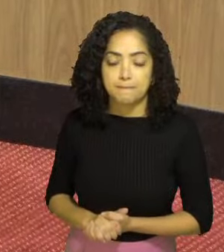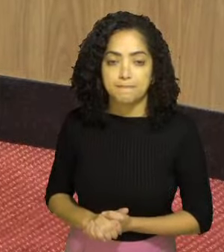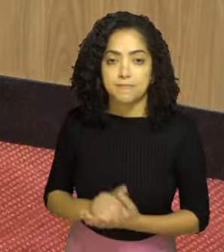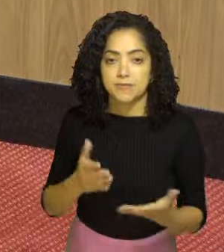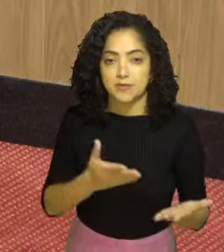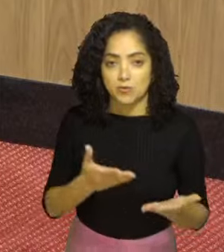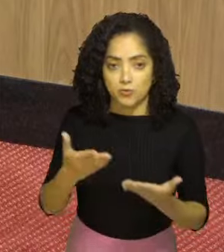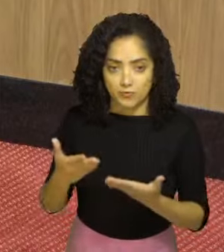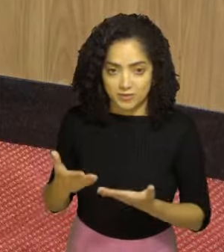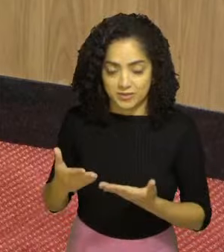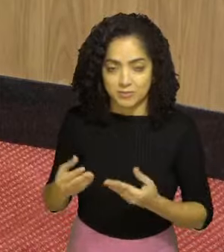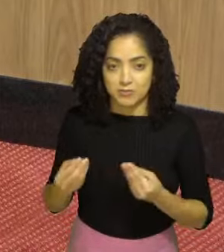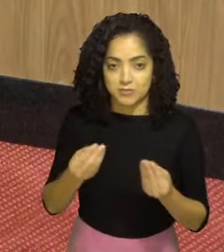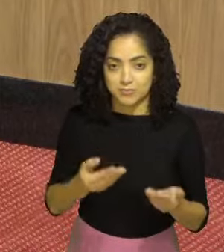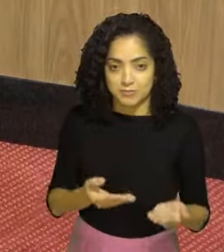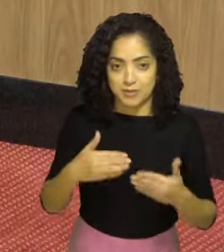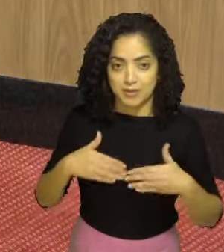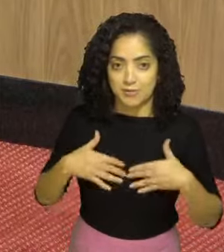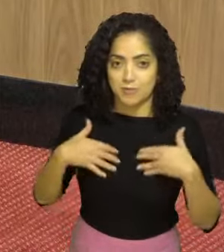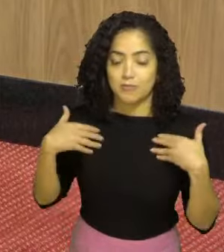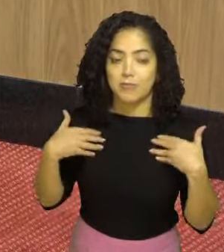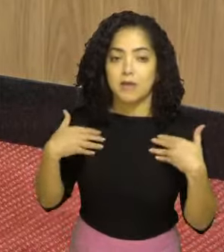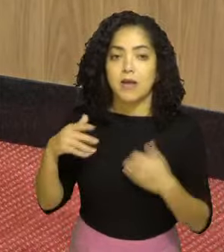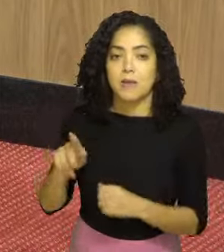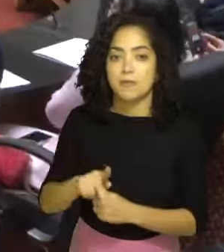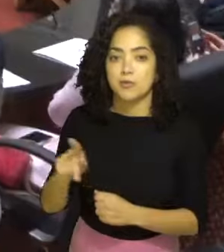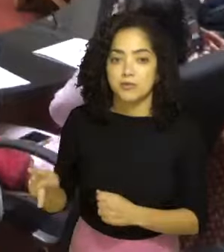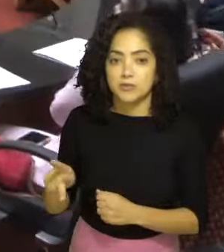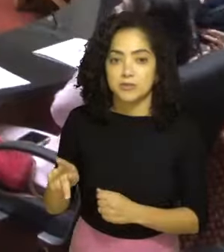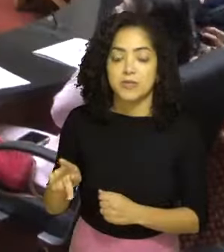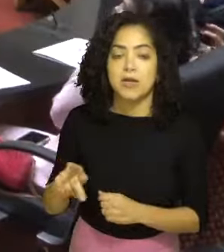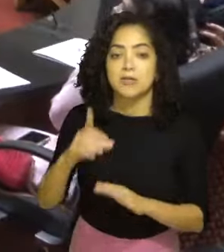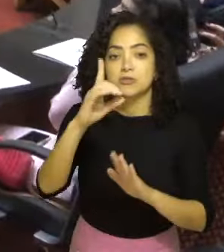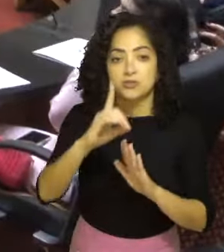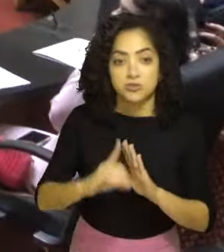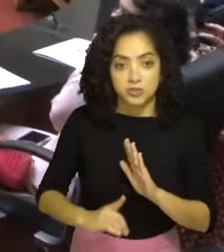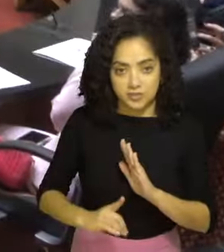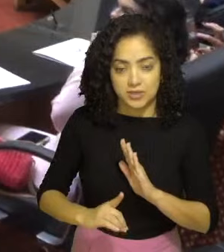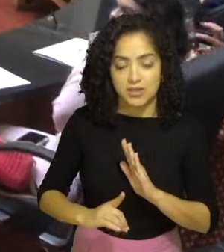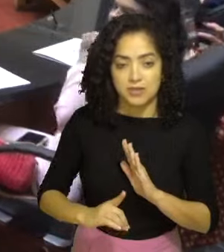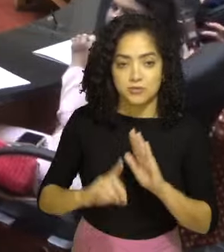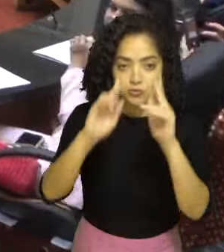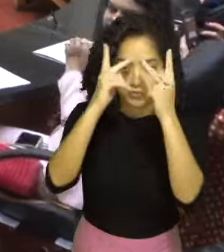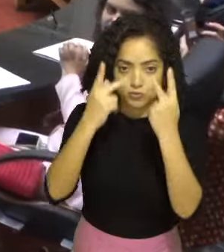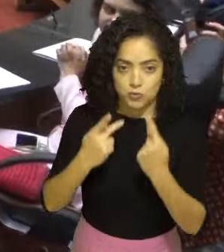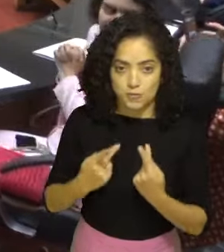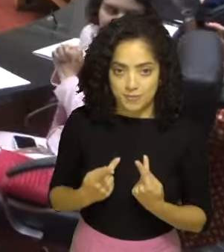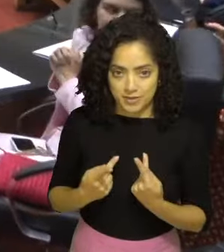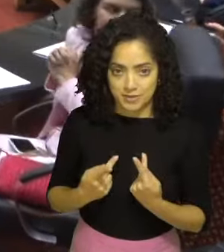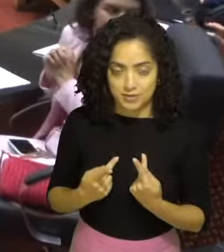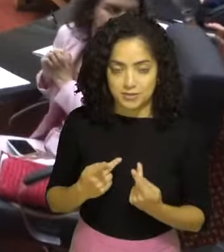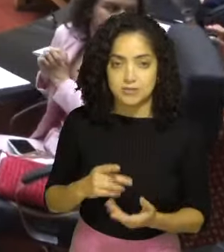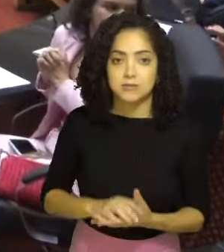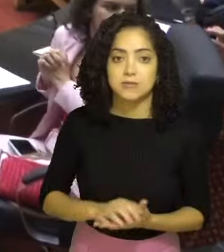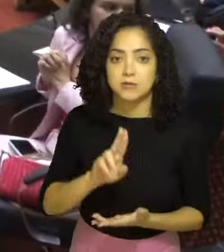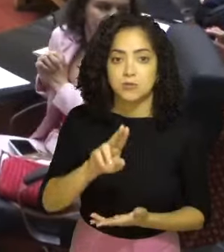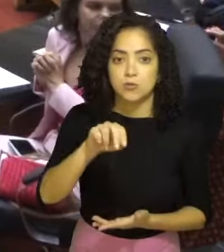Convidamos para receber a homenagem a professora titular de Direitos Humanos e da Clínica de Direitos Humanos da Univille,